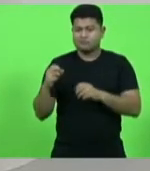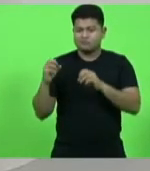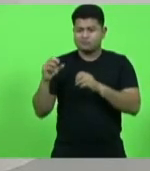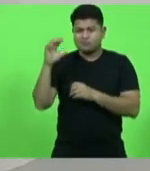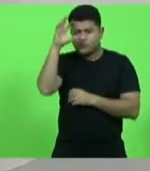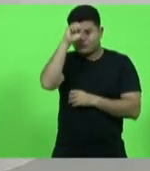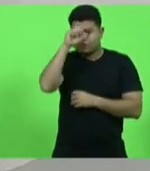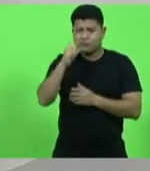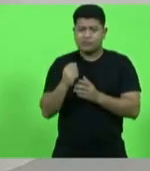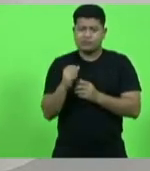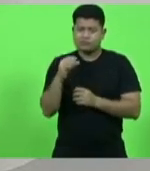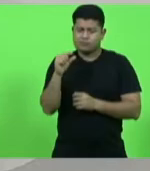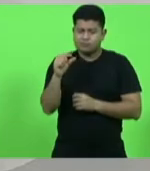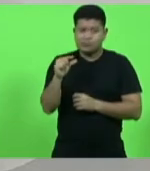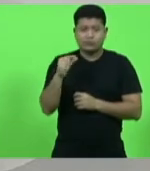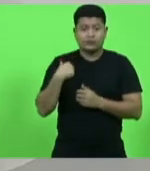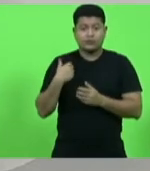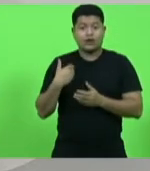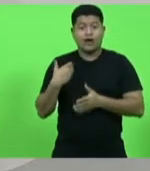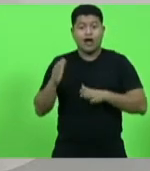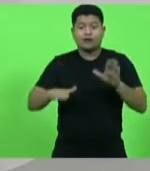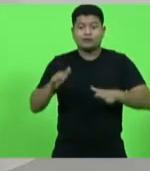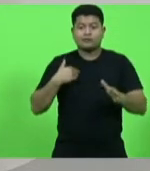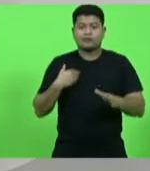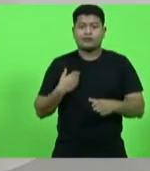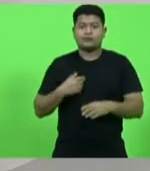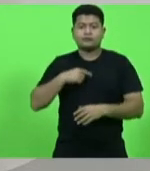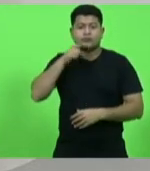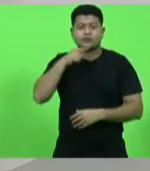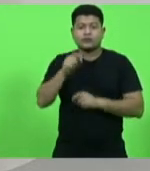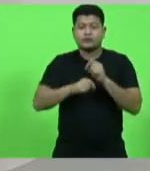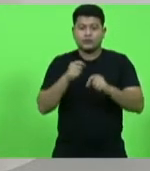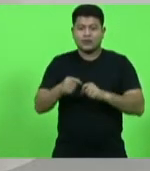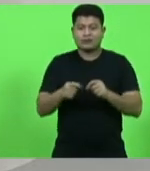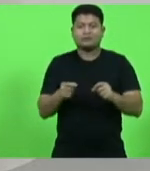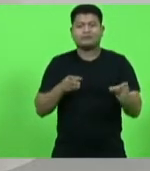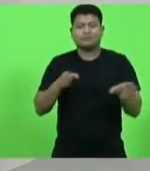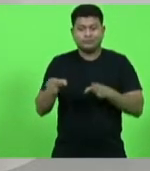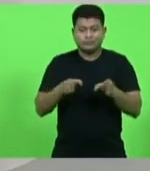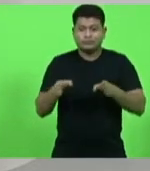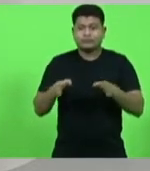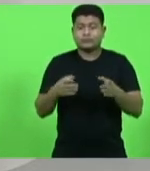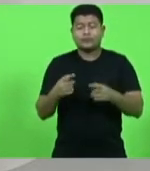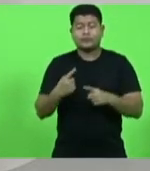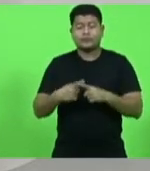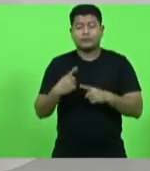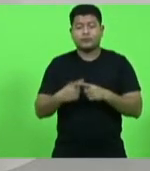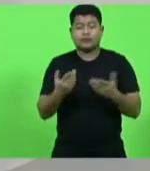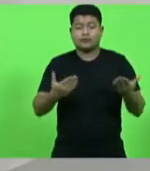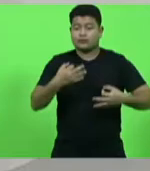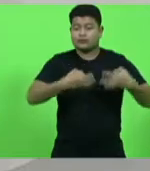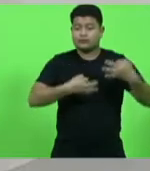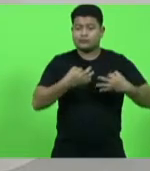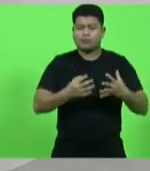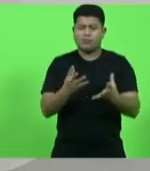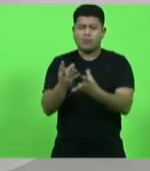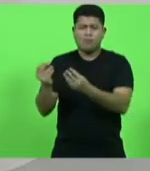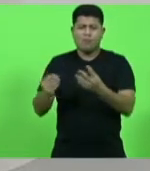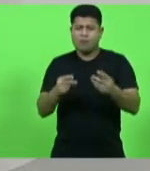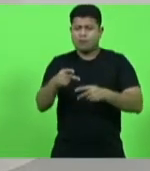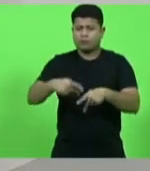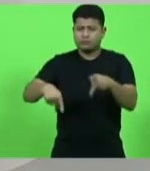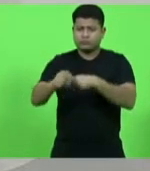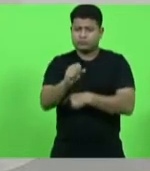conseguindo obter acesso devido à justiça. Muitos catarinenses não possuem acesso a uma rede de internet,